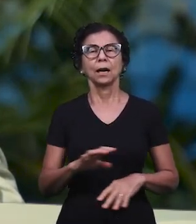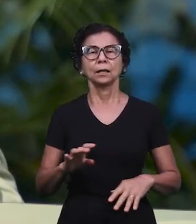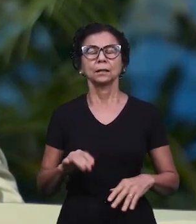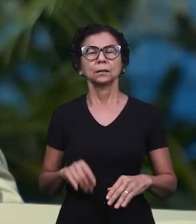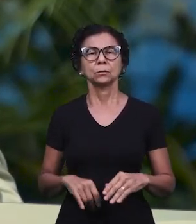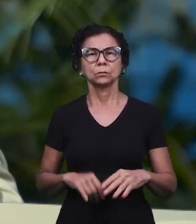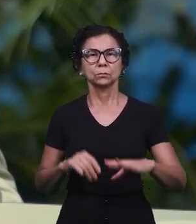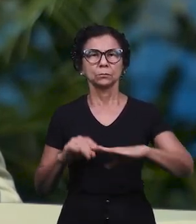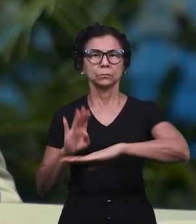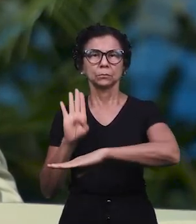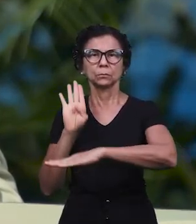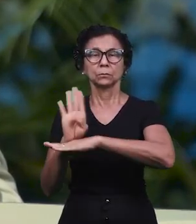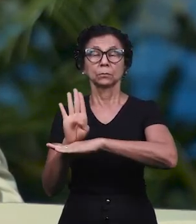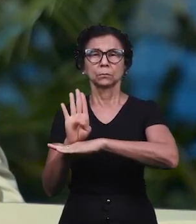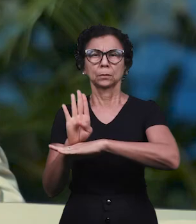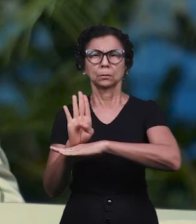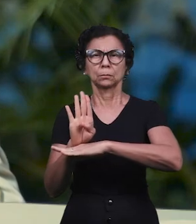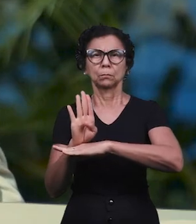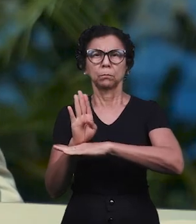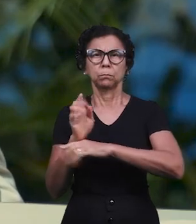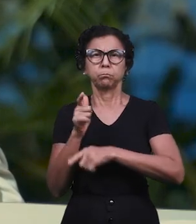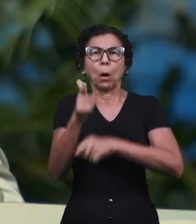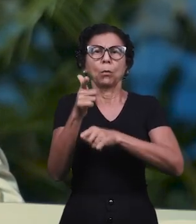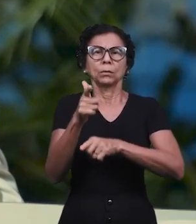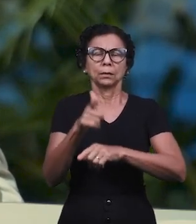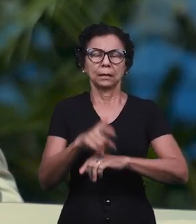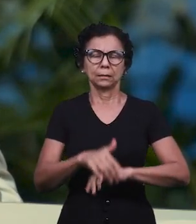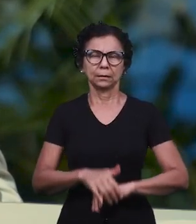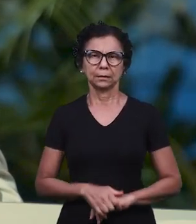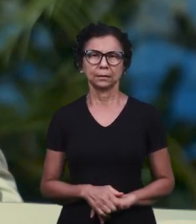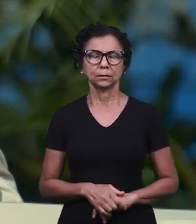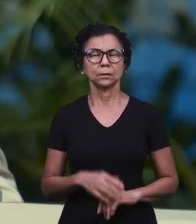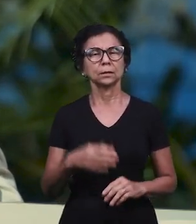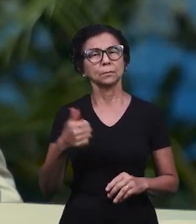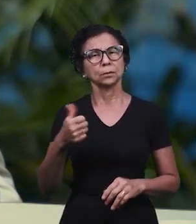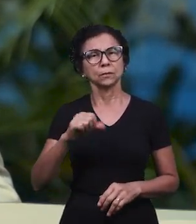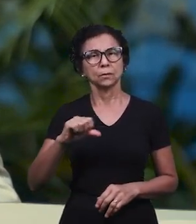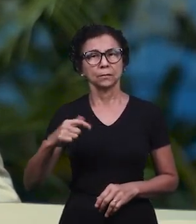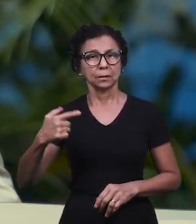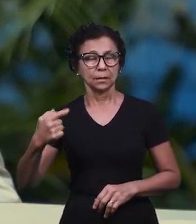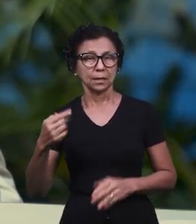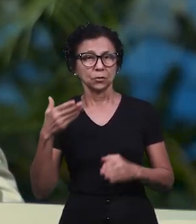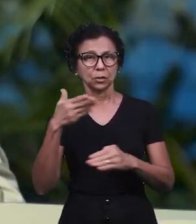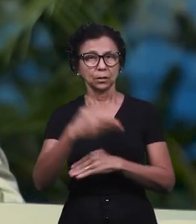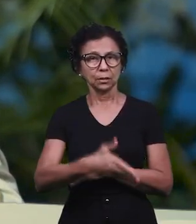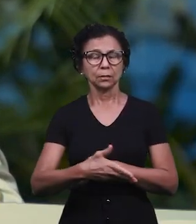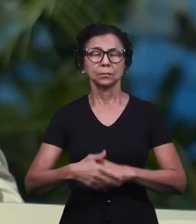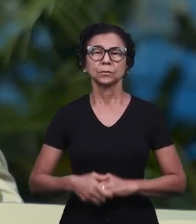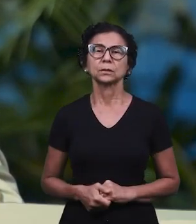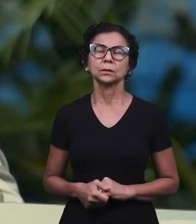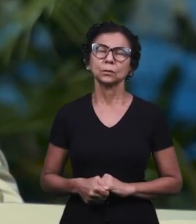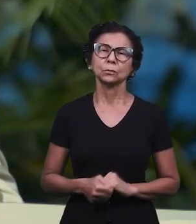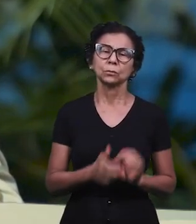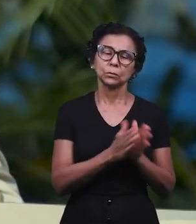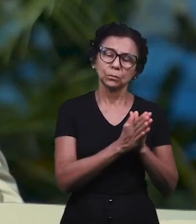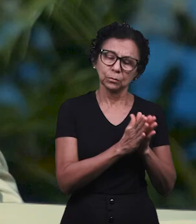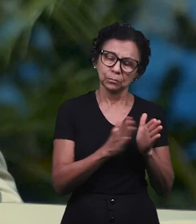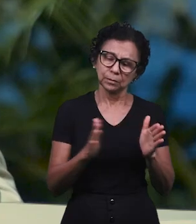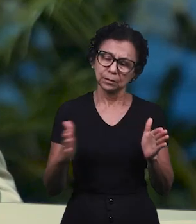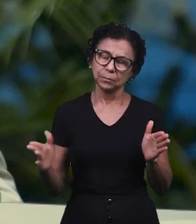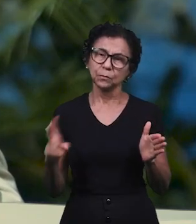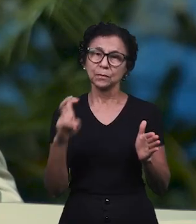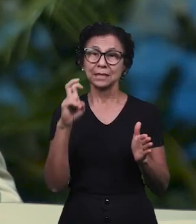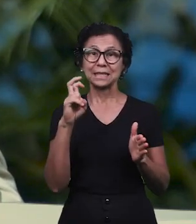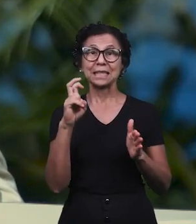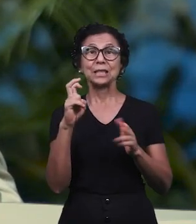em 1997 e ficamos até 2000. Então todo esse percurso, todo esse tempo durou cerca de